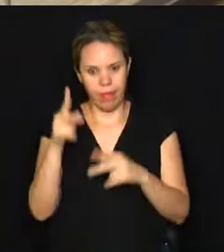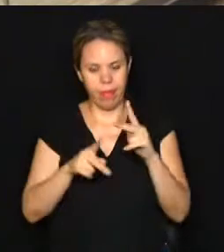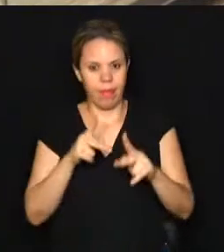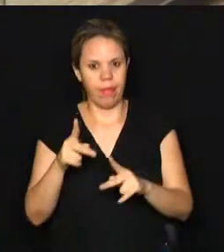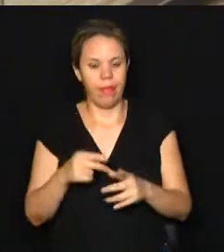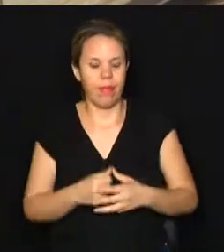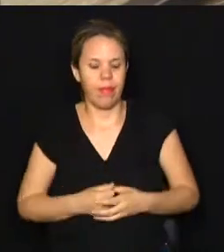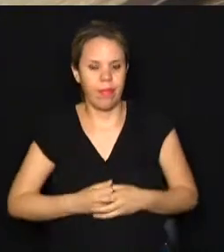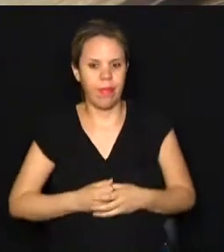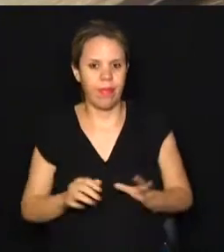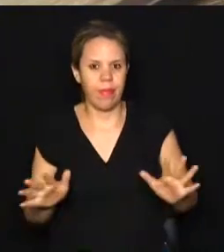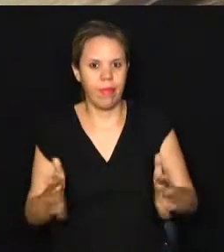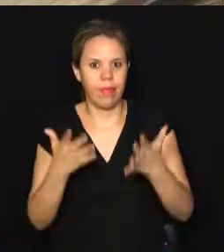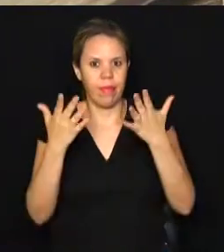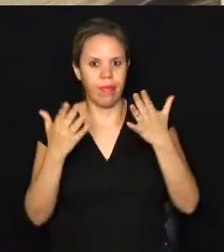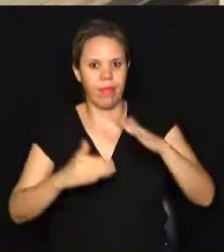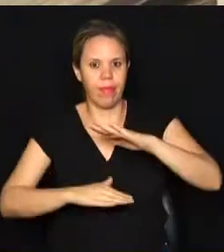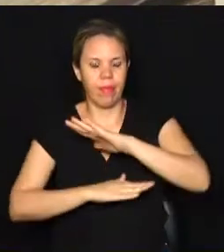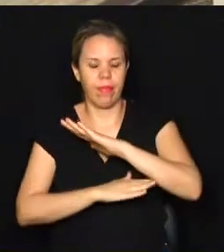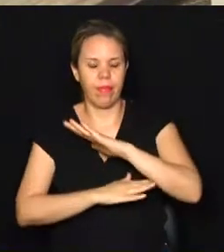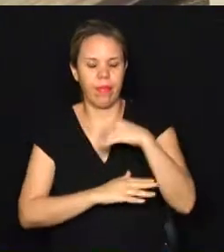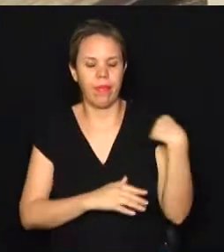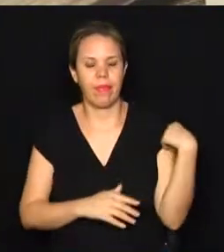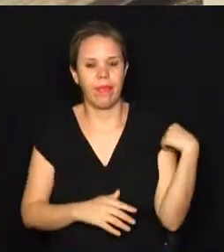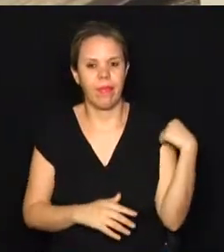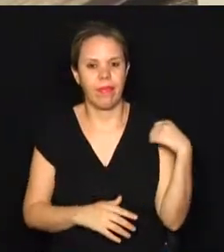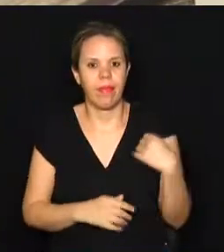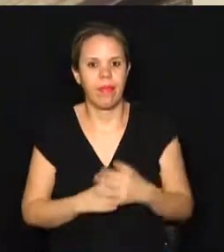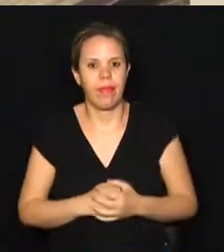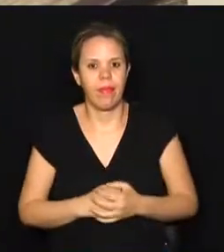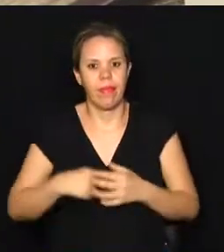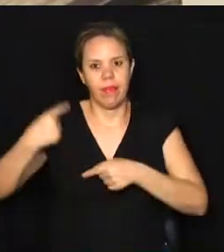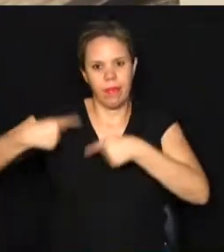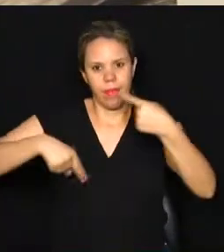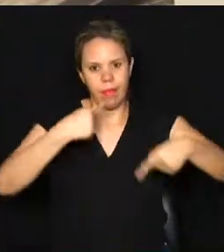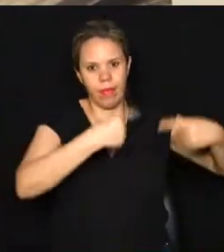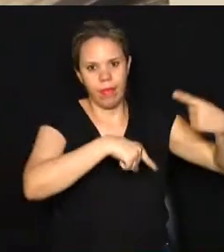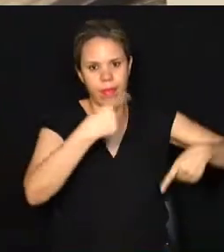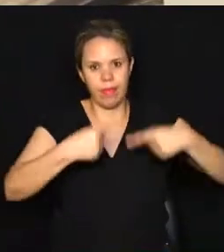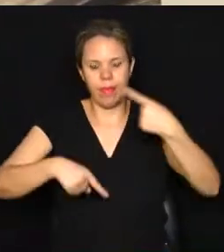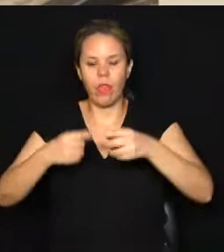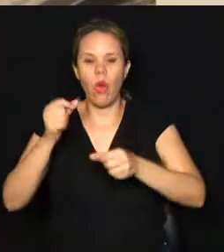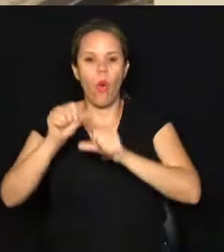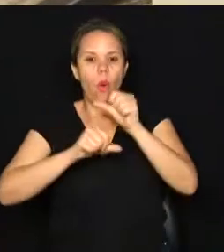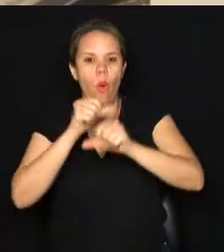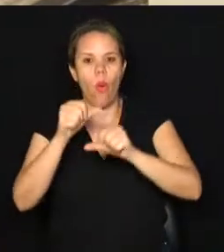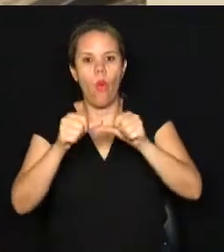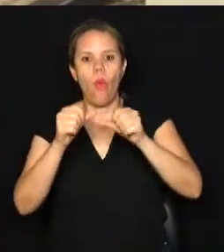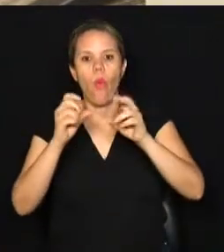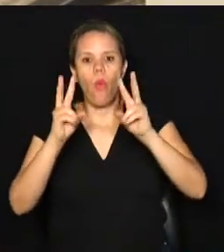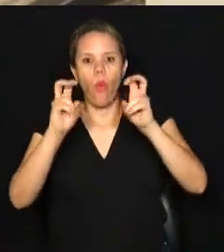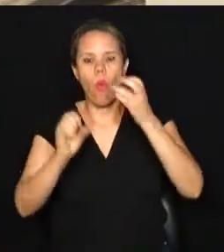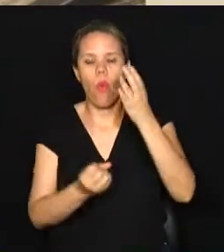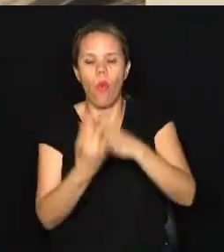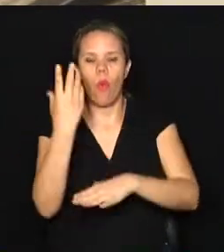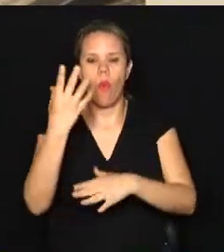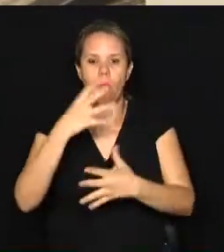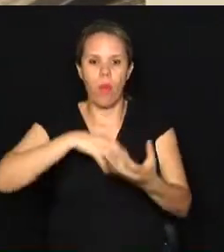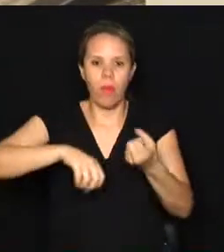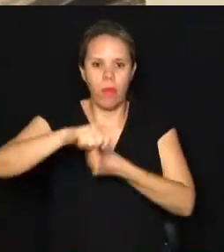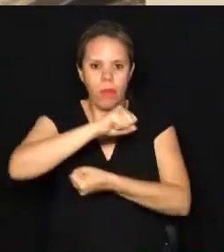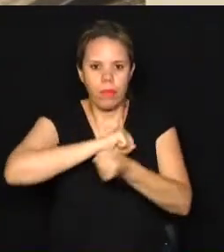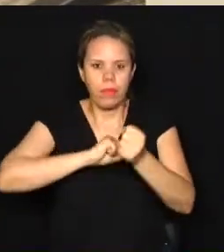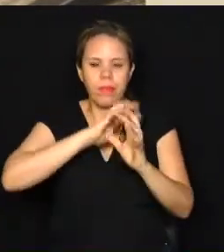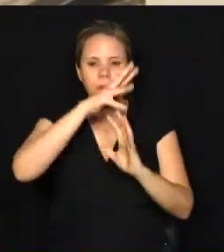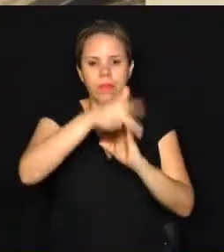público promovido pela Câmara Municipal, que vai discutir os impactos socioambientais da construção da barragem do